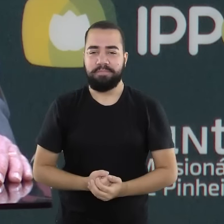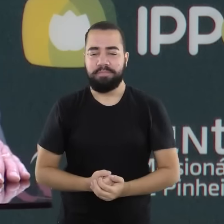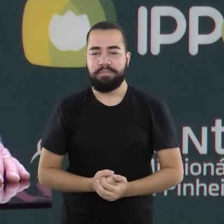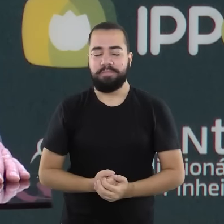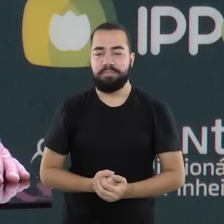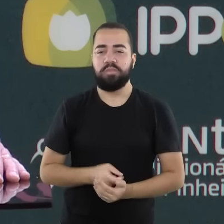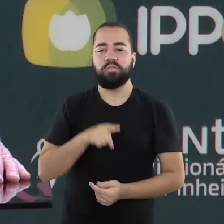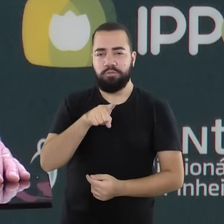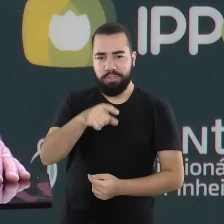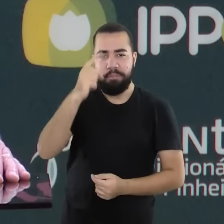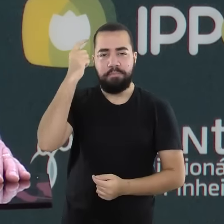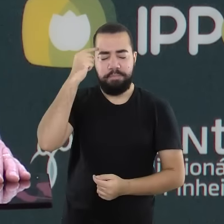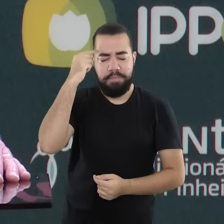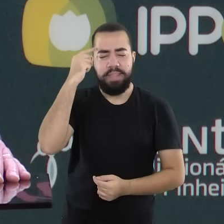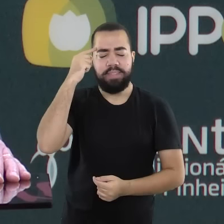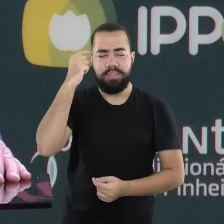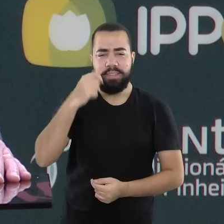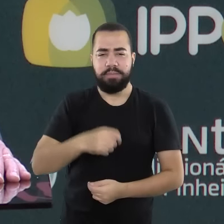Pense nisso.